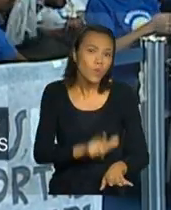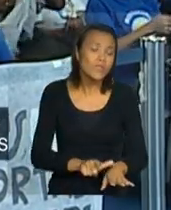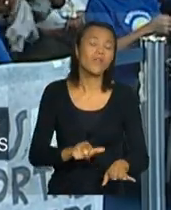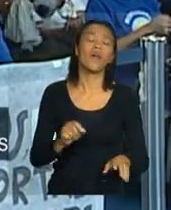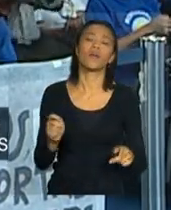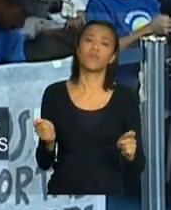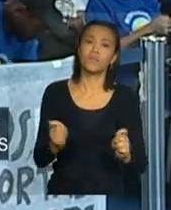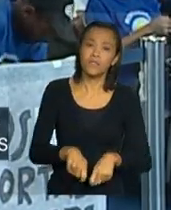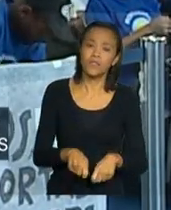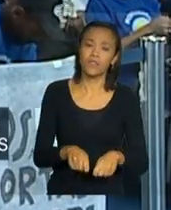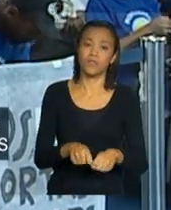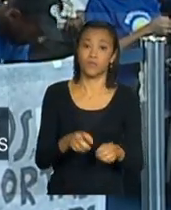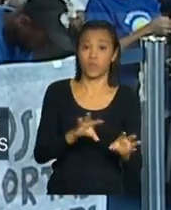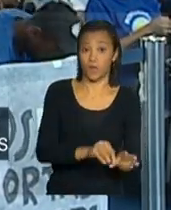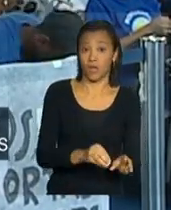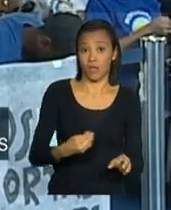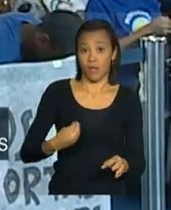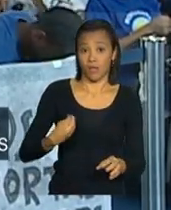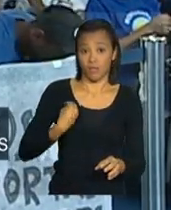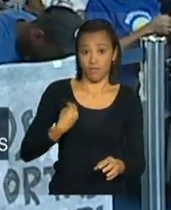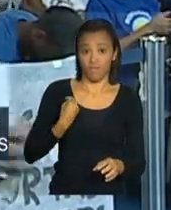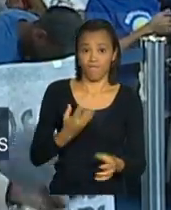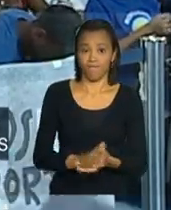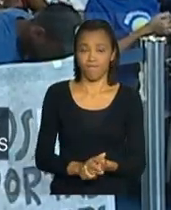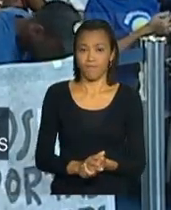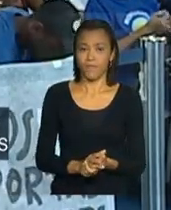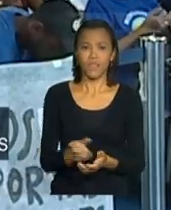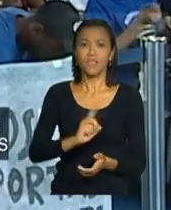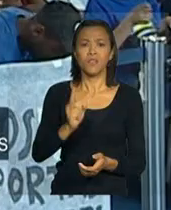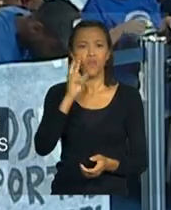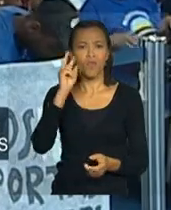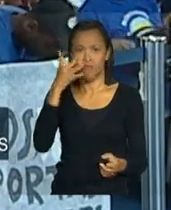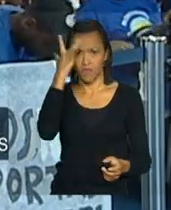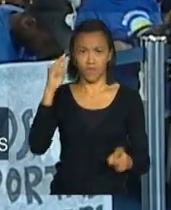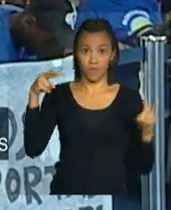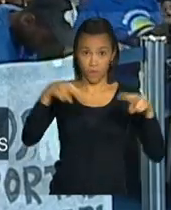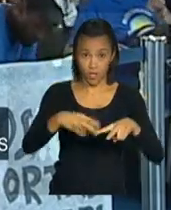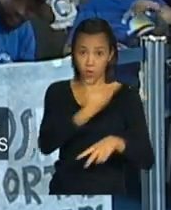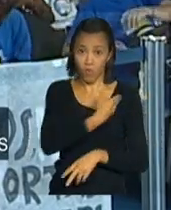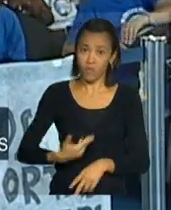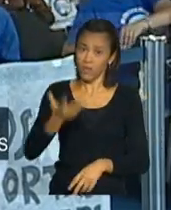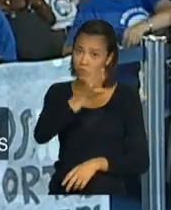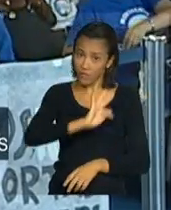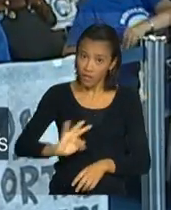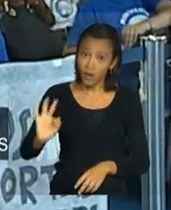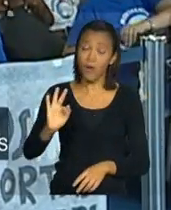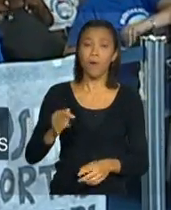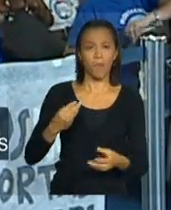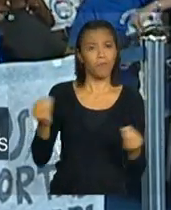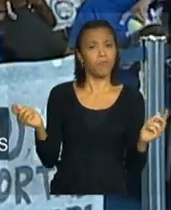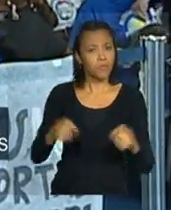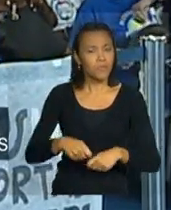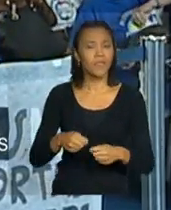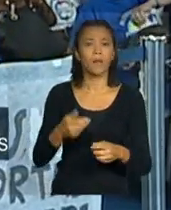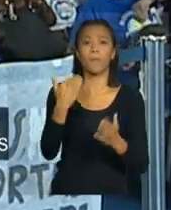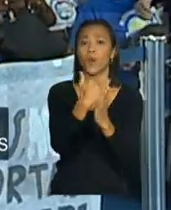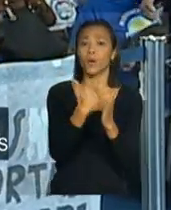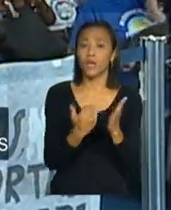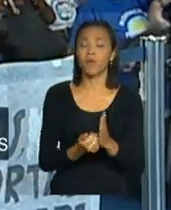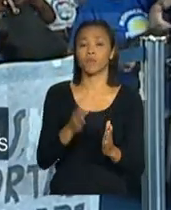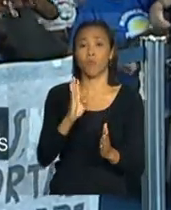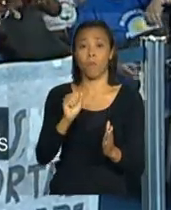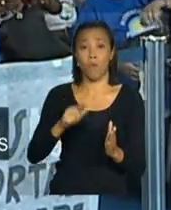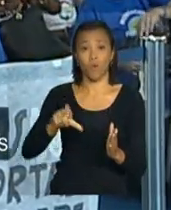sair de uma situação de de que não são vistos pelo Governo Federal para poder participar dos programas como Bolsa